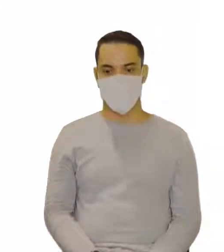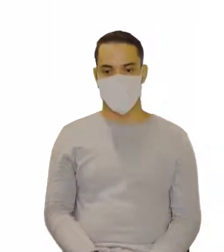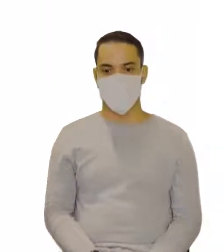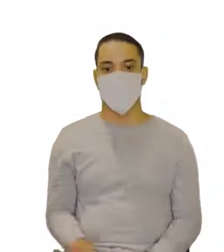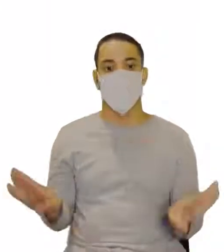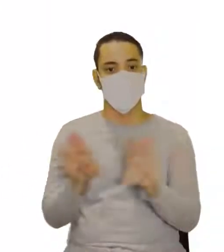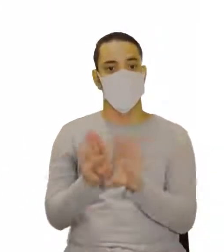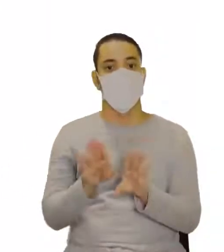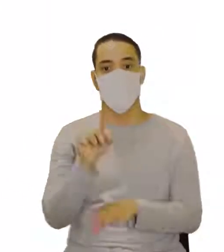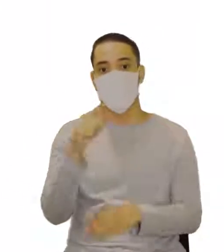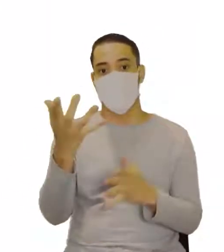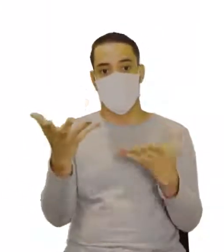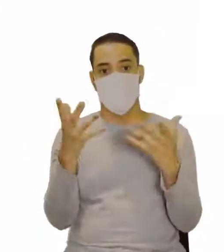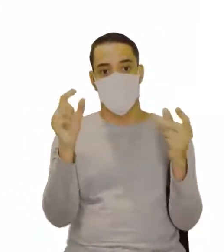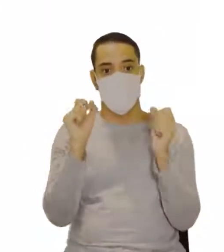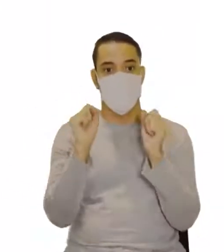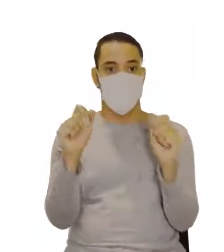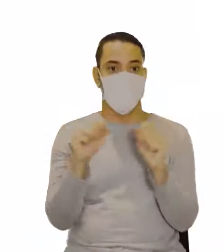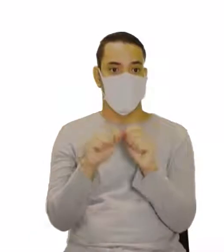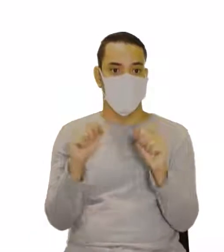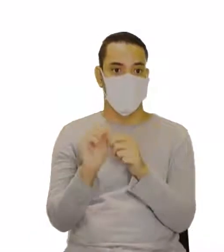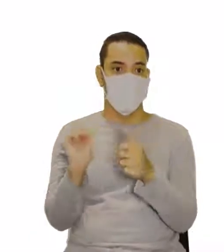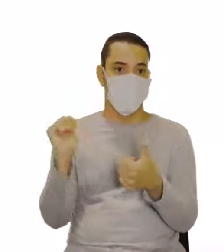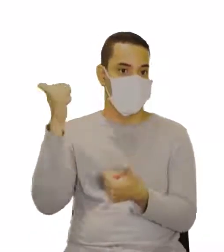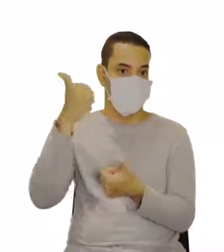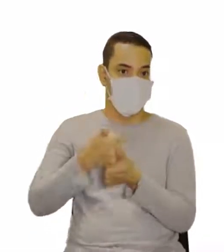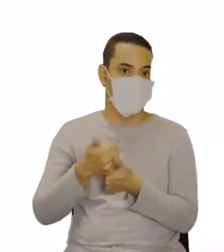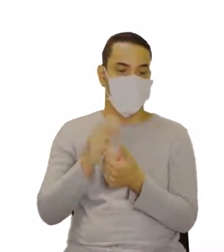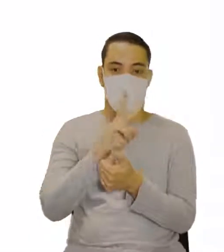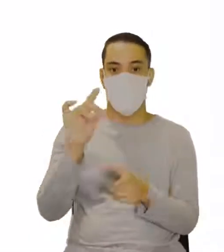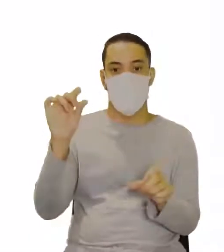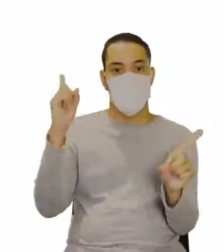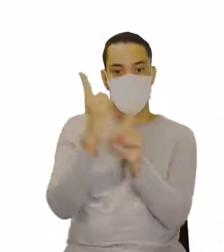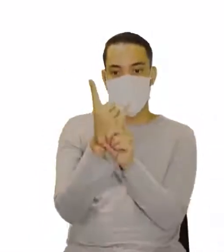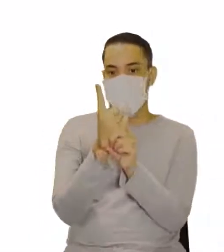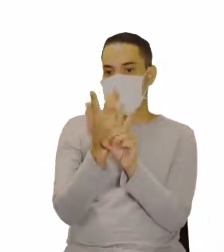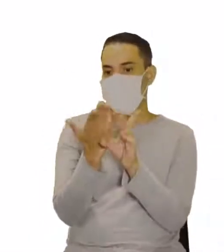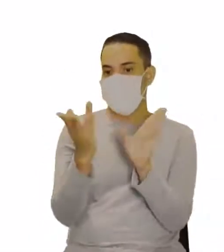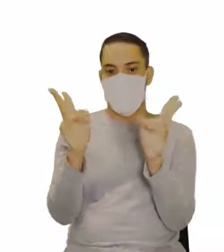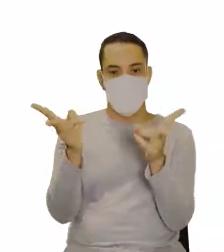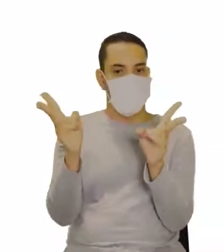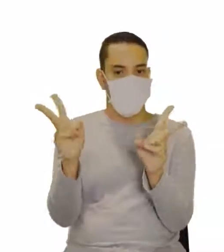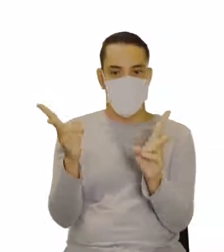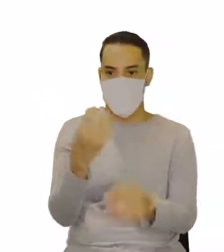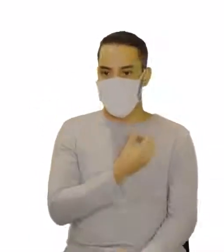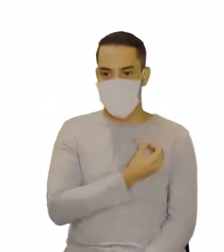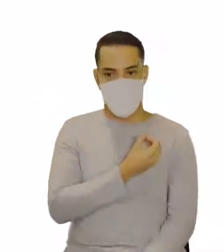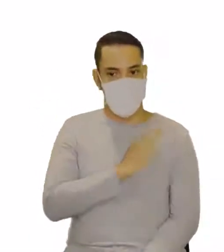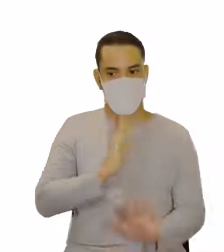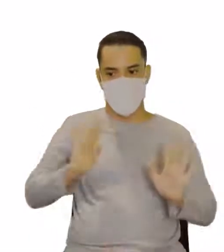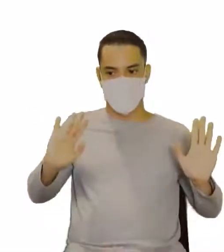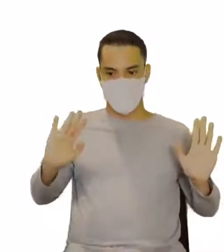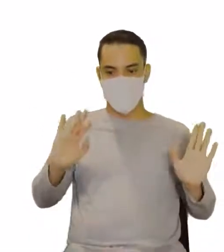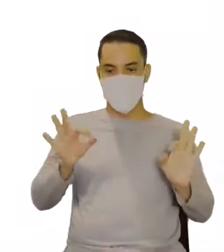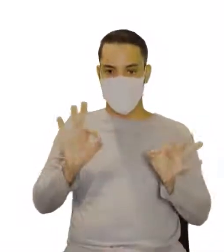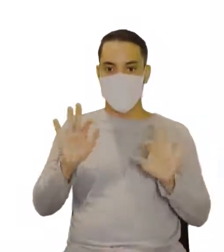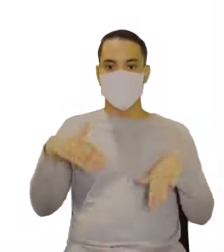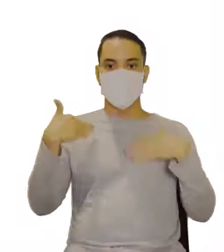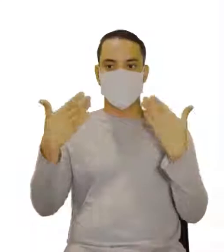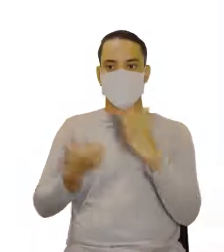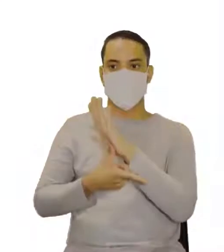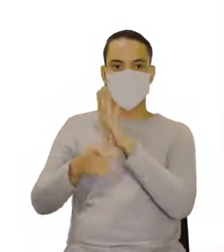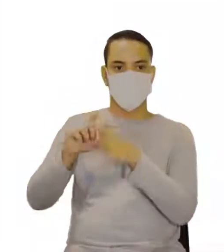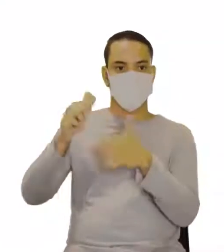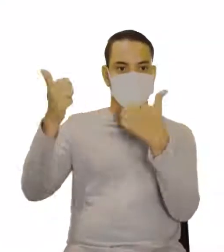você quiser, você pode substituir aqui, ó, você vai encontrar o mesmo valor, tá, pessoal? Então, nós vimos aí,